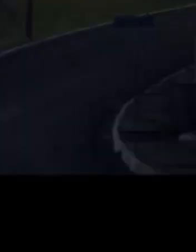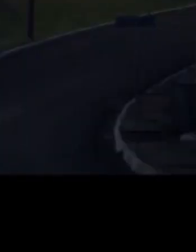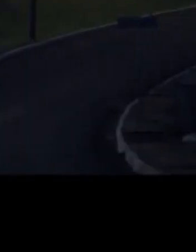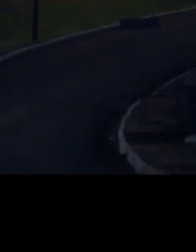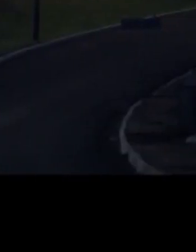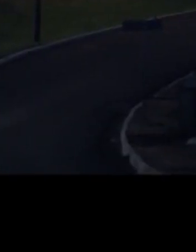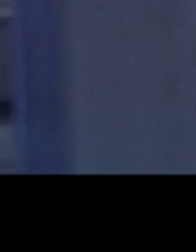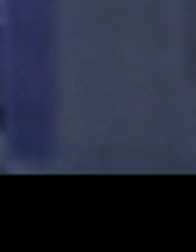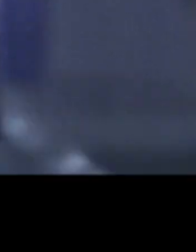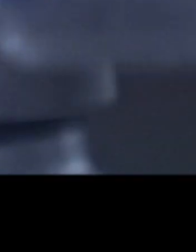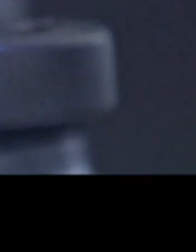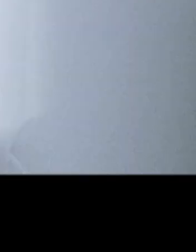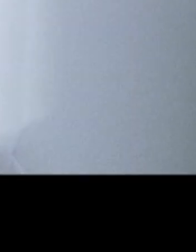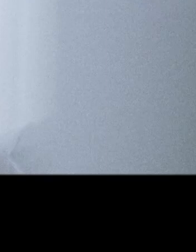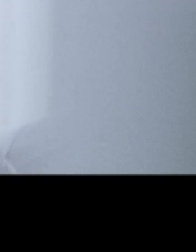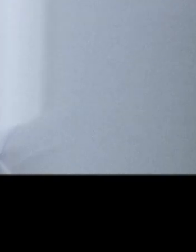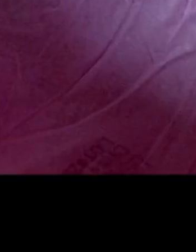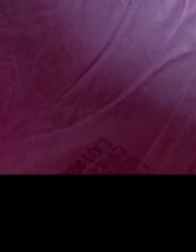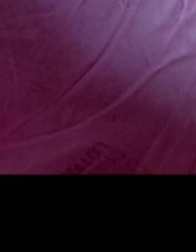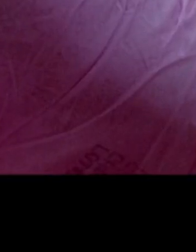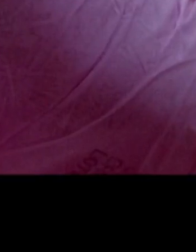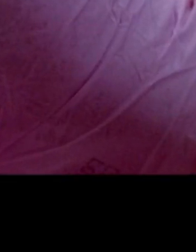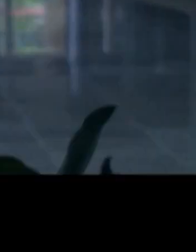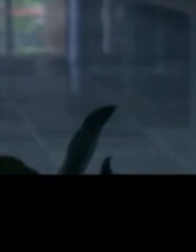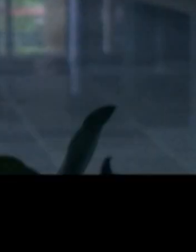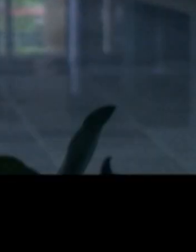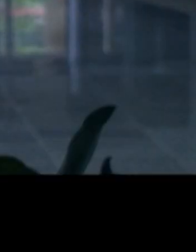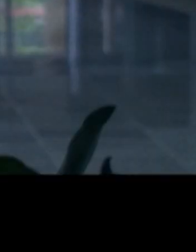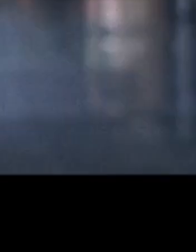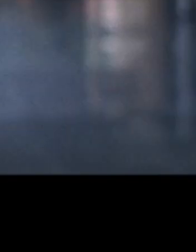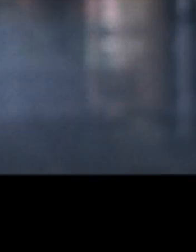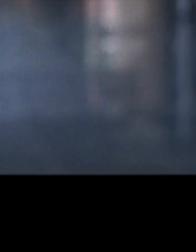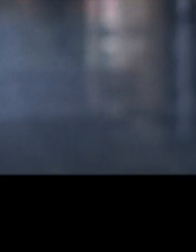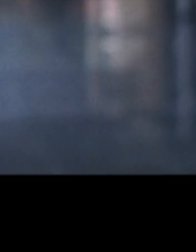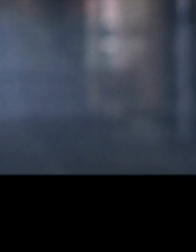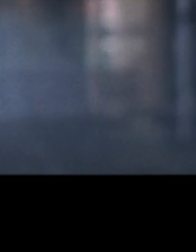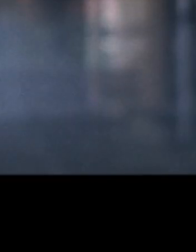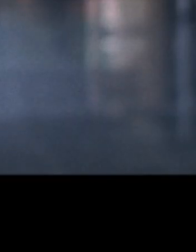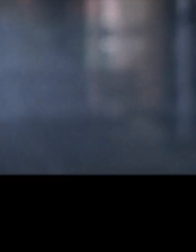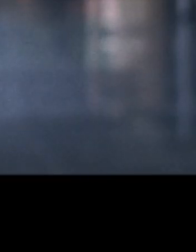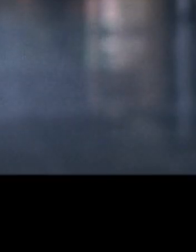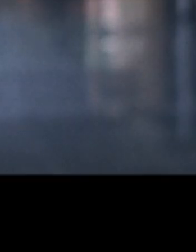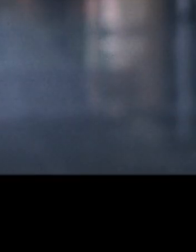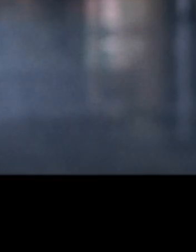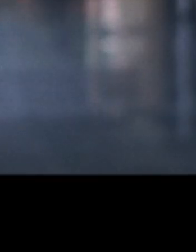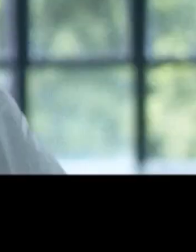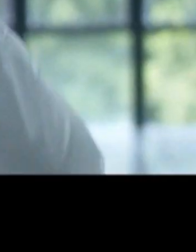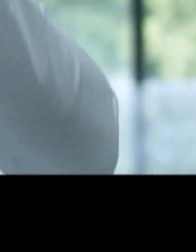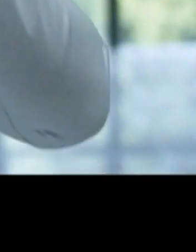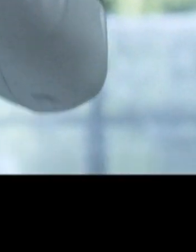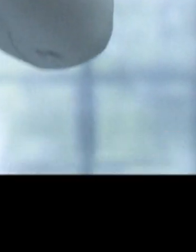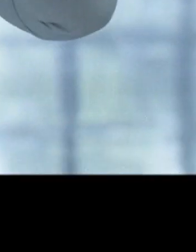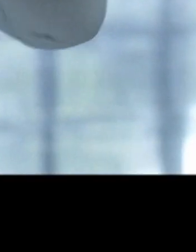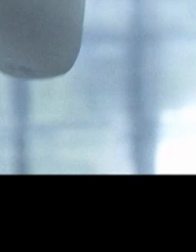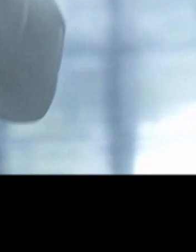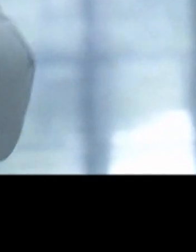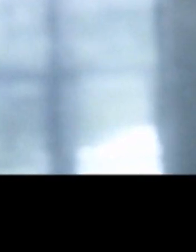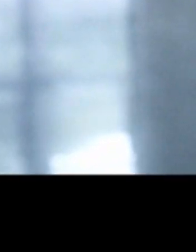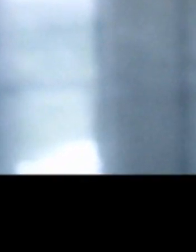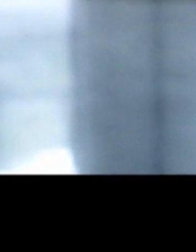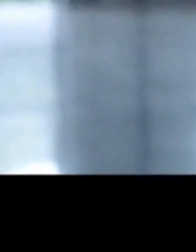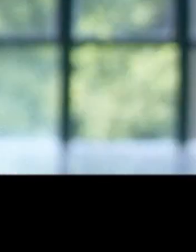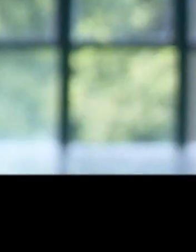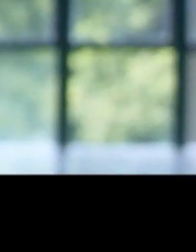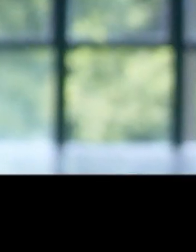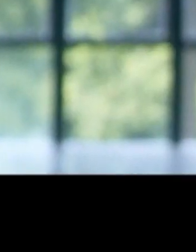dos sul-matogrossenses. Até que todos sejam imunizados, na hora certa, é nosso dever manter os cuidados de higiene, usar a máscara